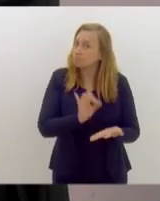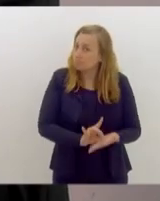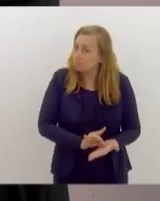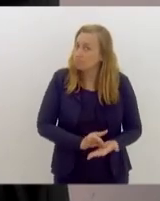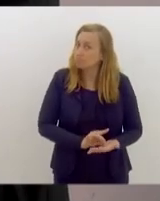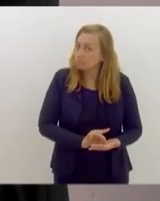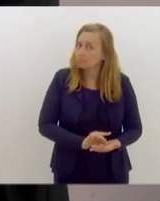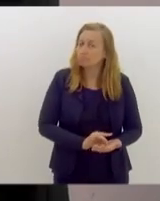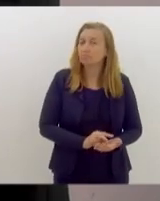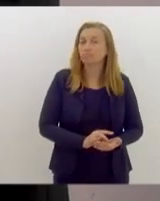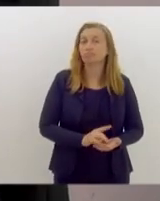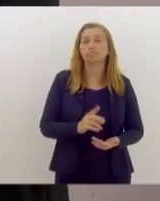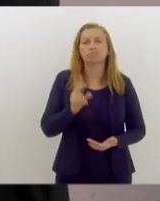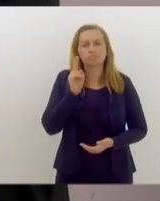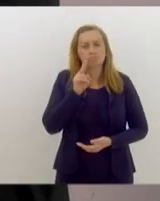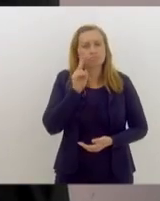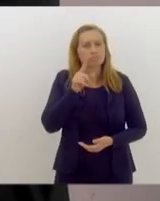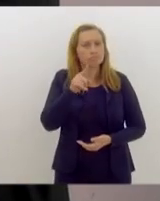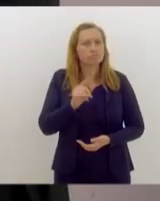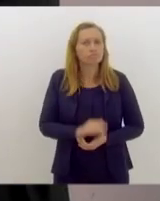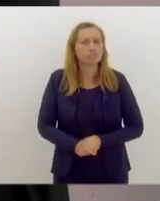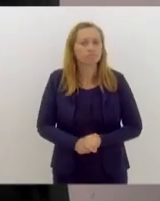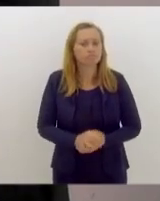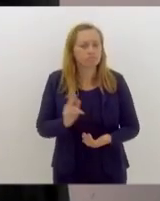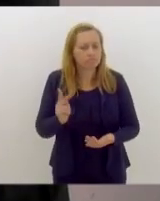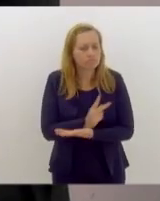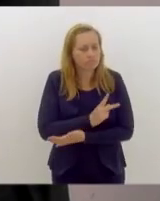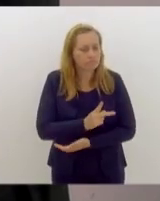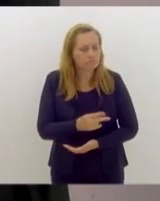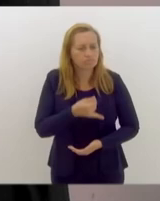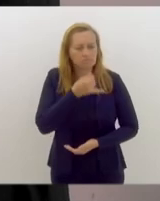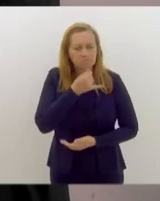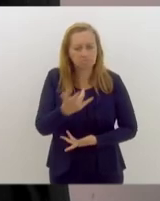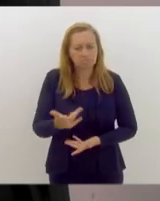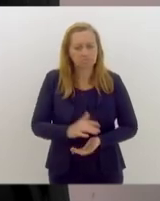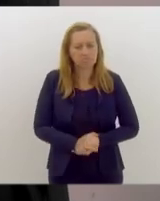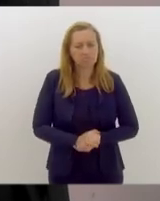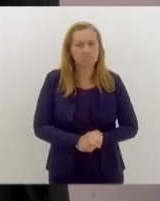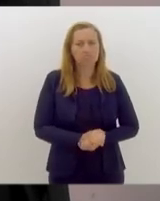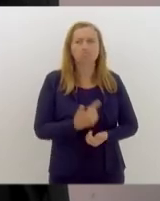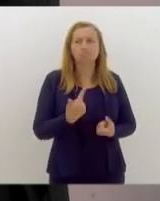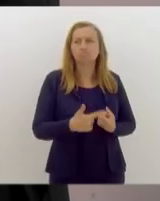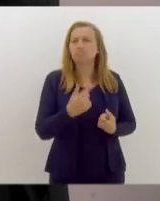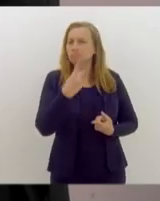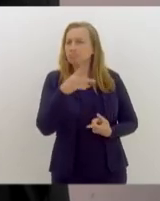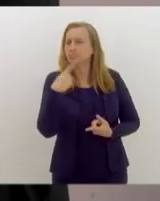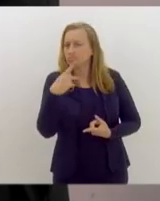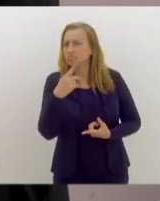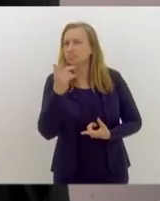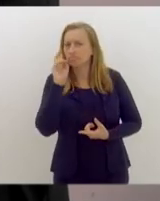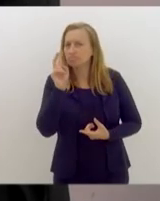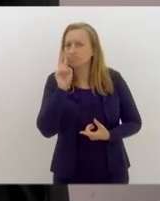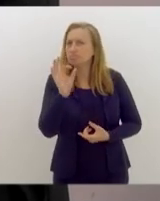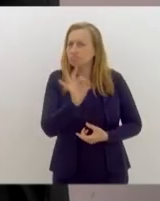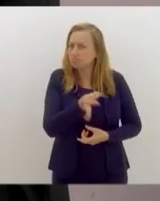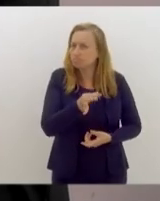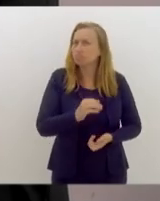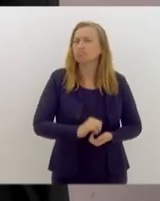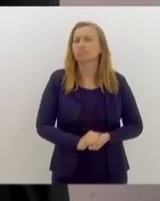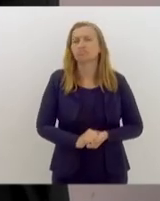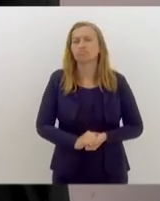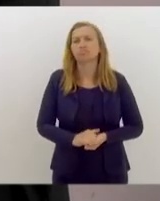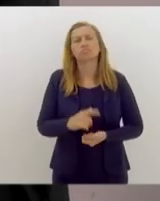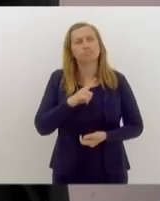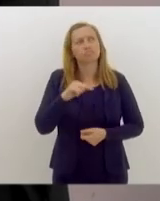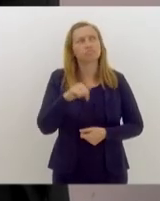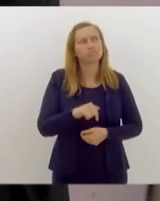Isso é tema. Eu lembrei desse episódio patético, doutor Rodrigo Azambuja, porque a sua fala lembrou isso, de certa maneira, porque realmente nós